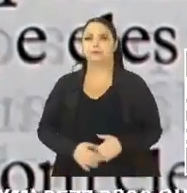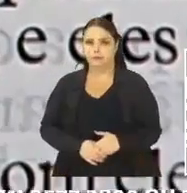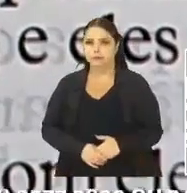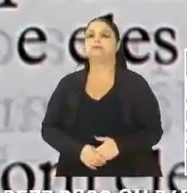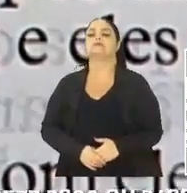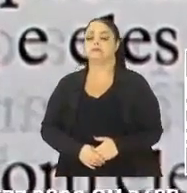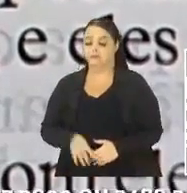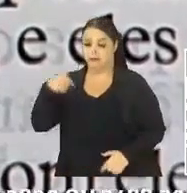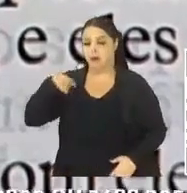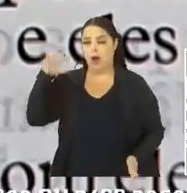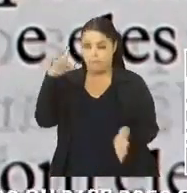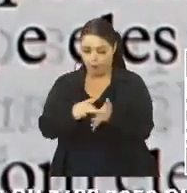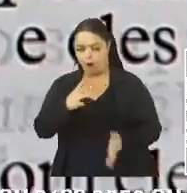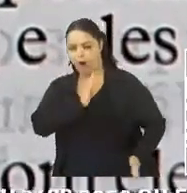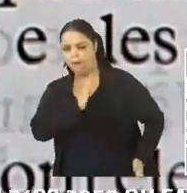Ele foi sincero.